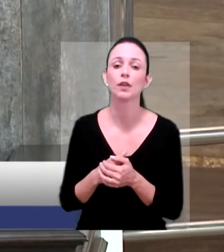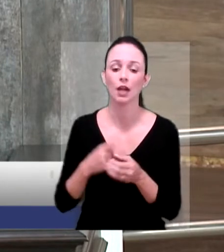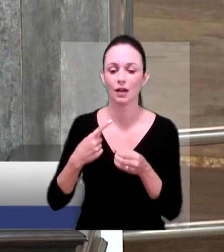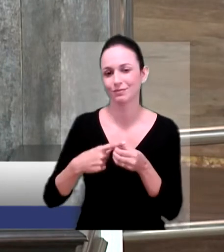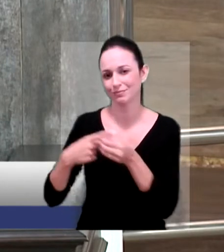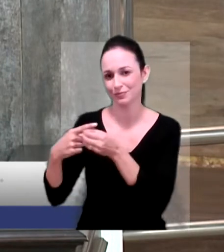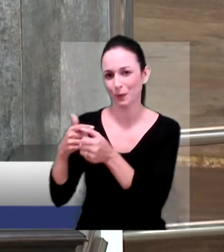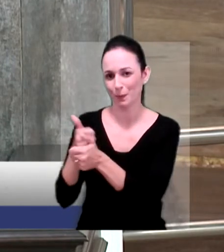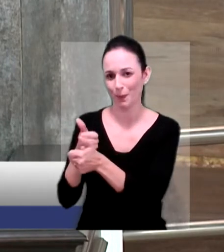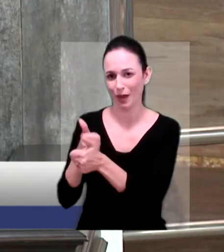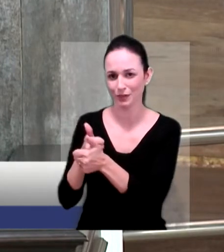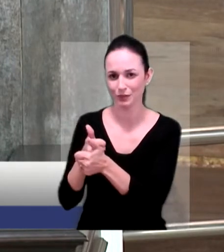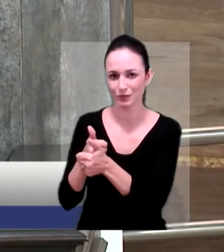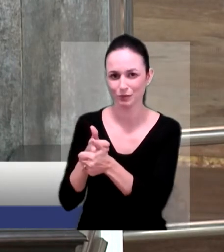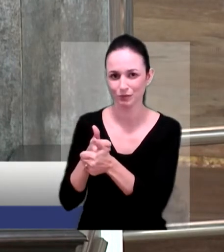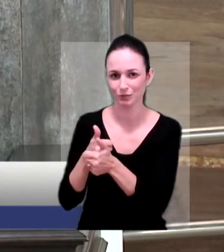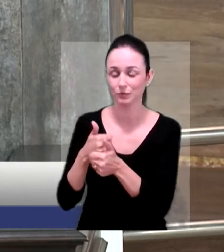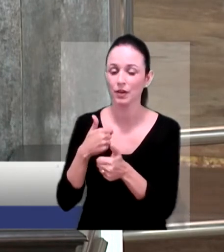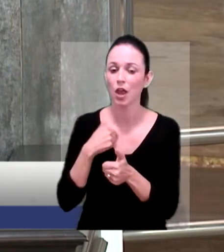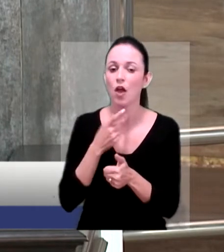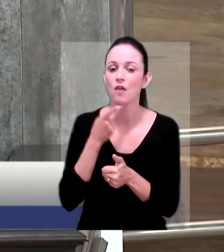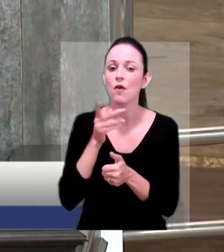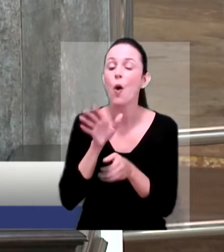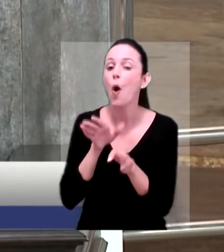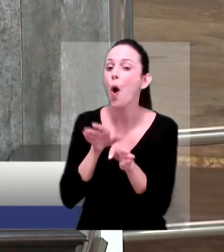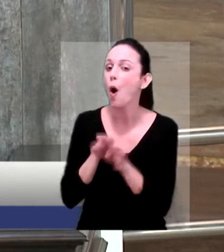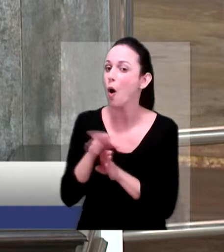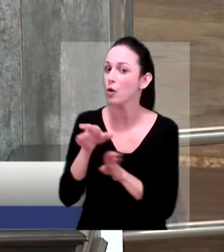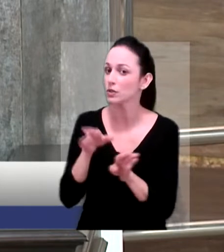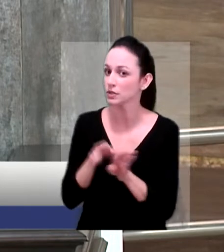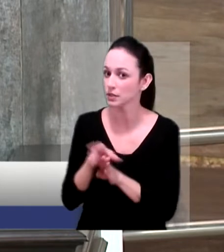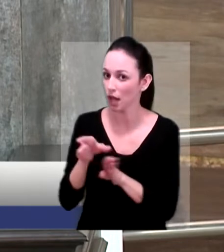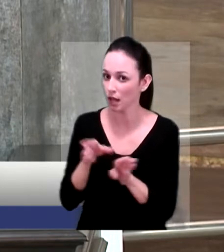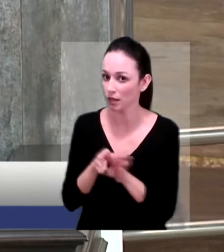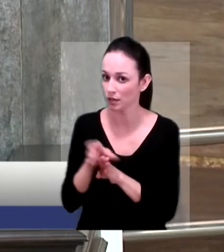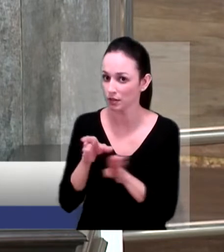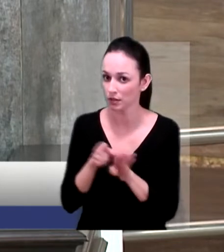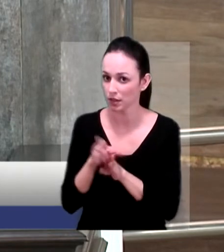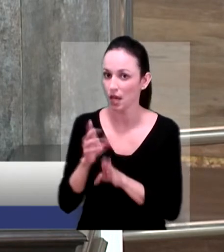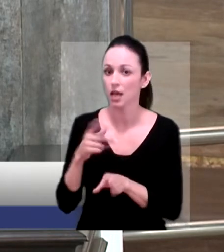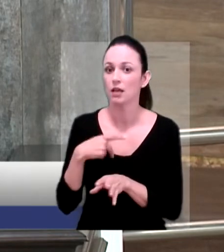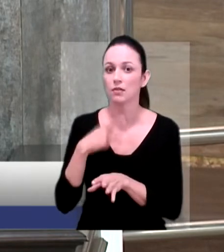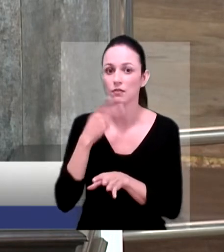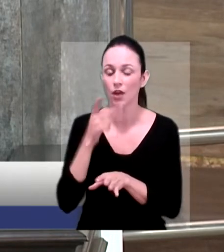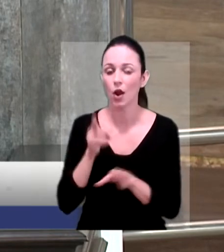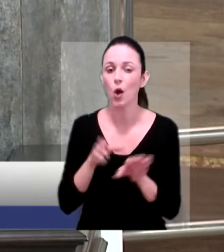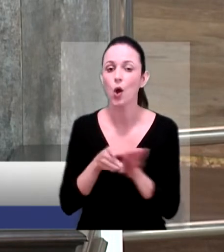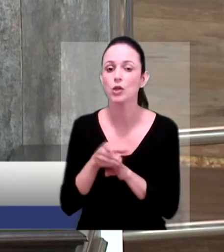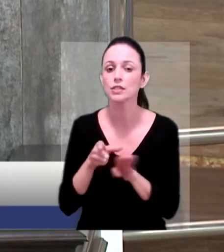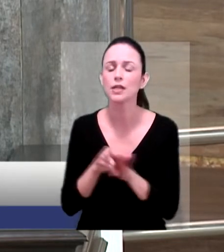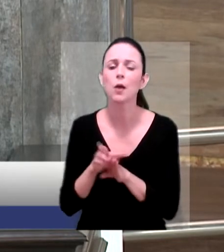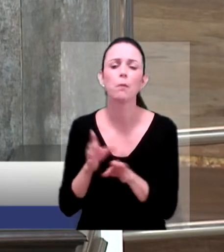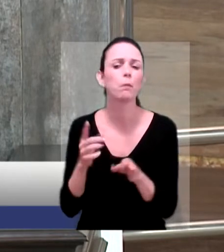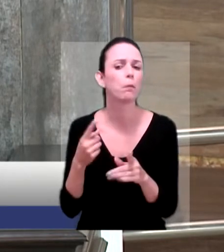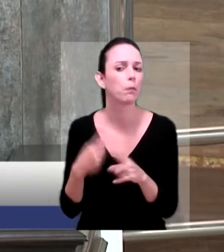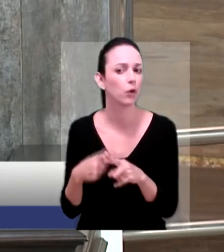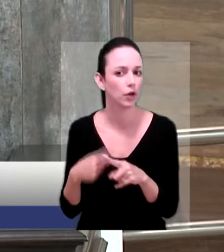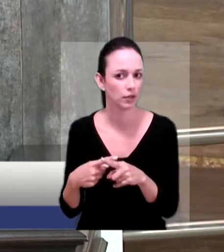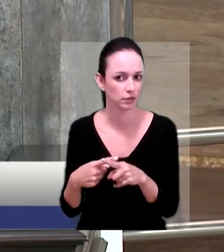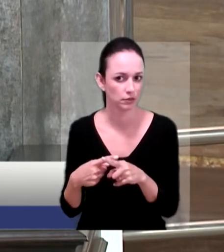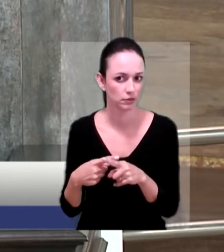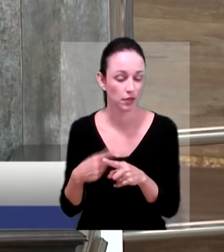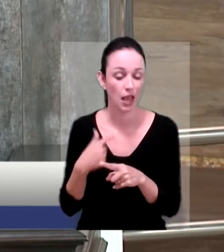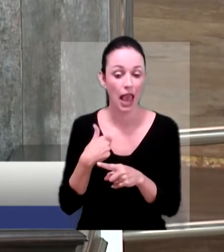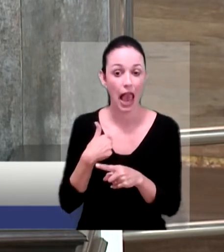estaria dando um conselho. Eu, quando aconselho alguém a fazer uma coisa, eu aconselho ela, por quê? Porque eu acho que aquele é o caminho bom, mas se é